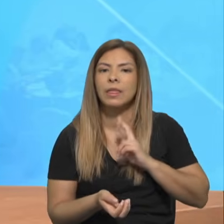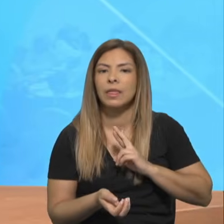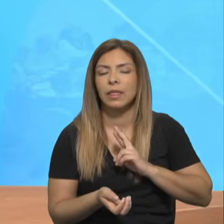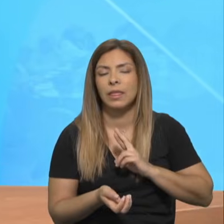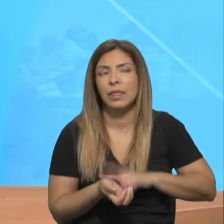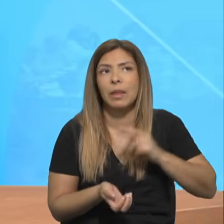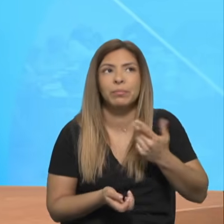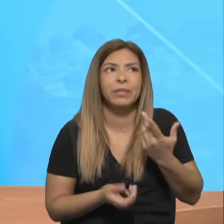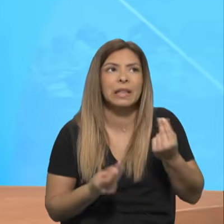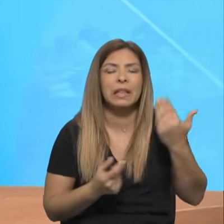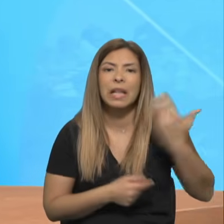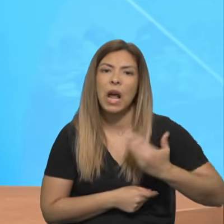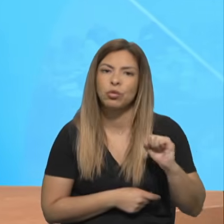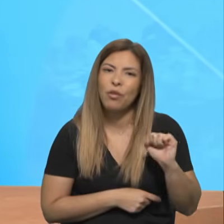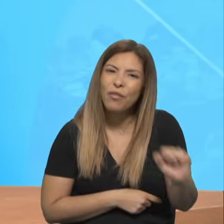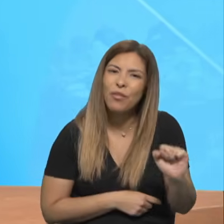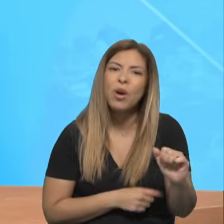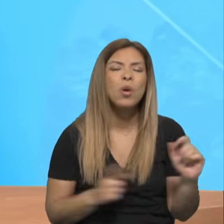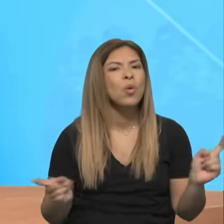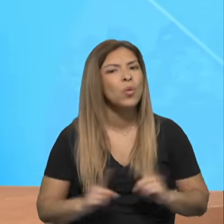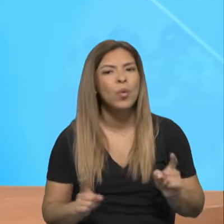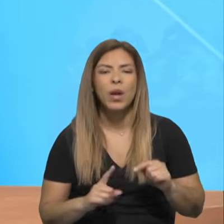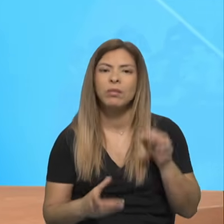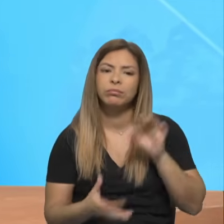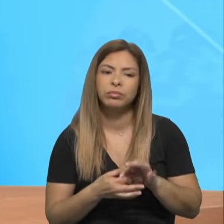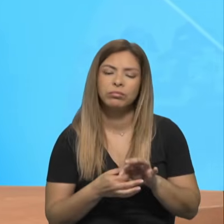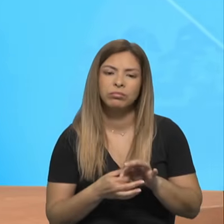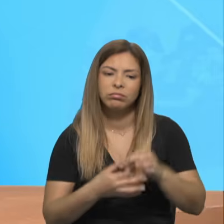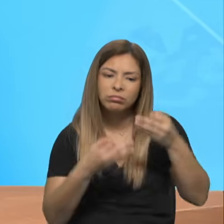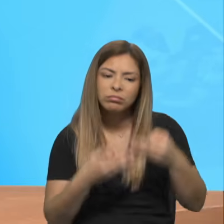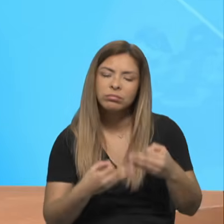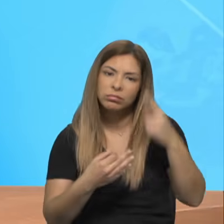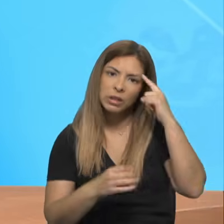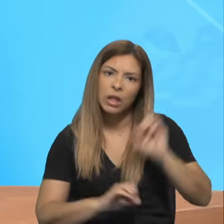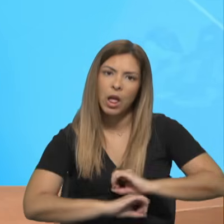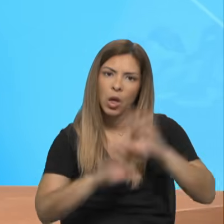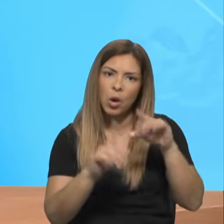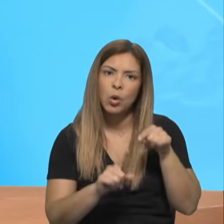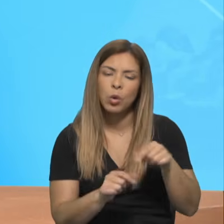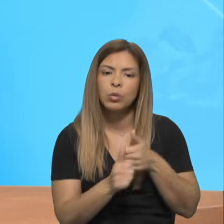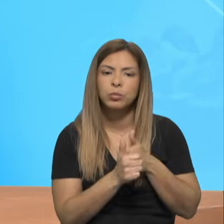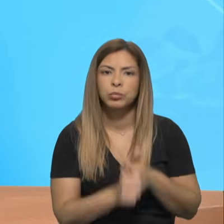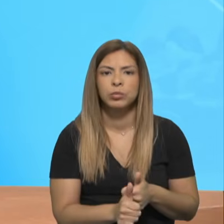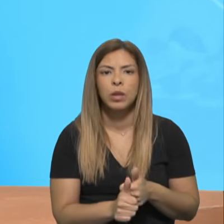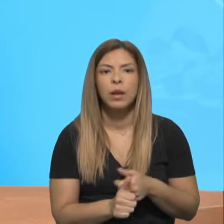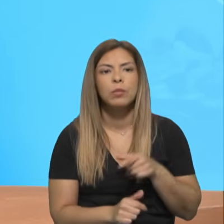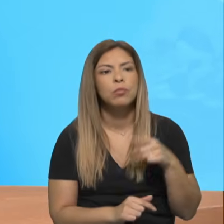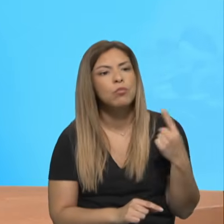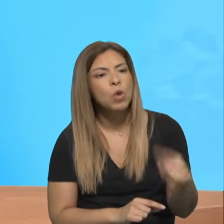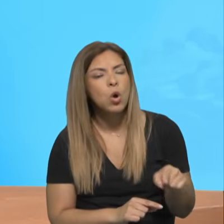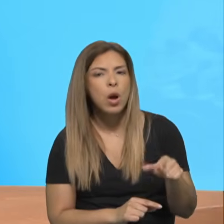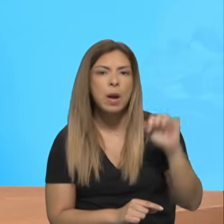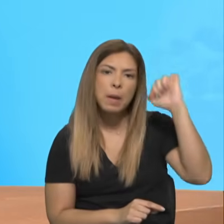justifica a defesa dos direitos do povo, não justifica o terrorismo, mas é uma evidência que cada vez que esses direitos são